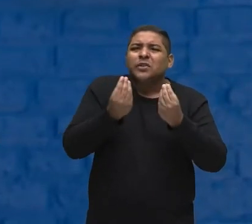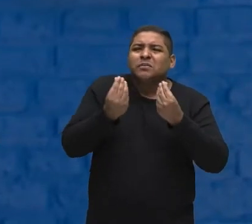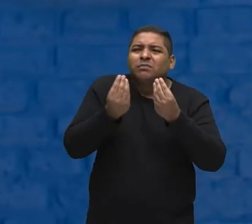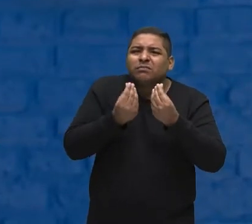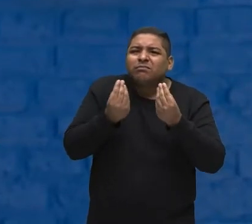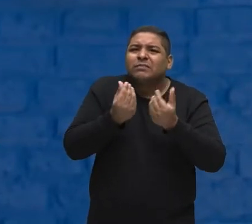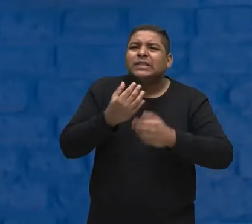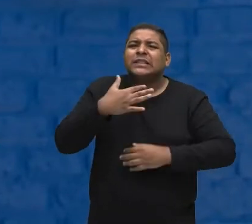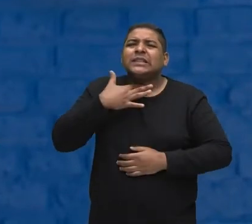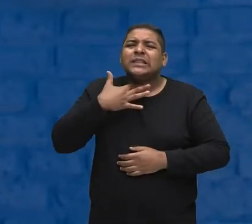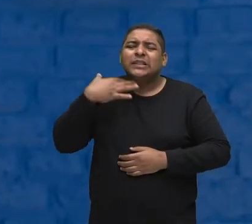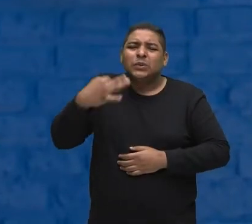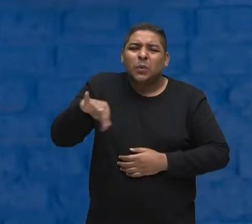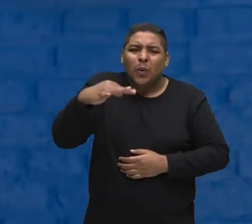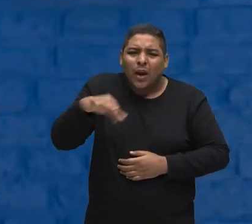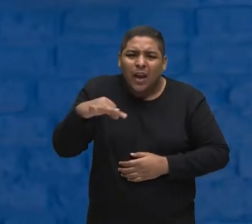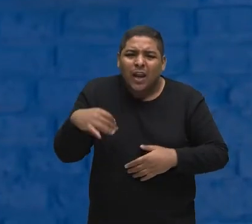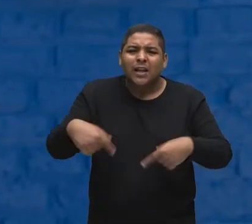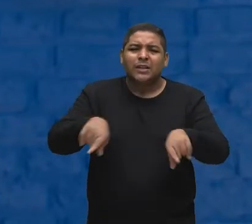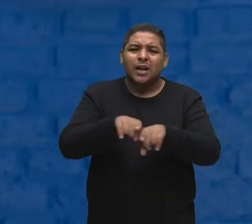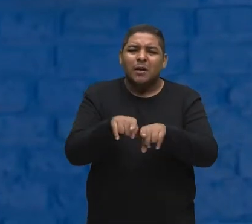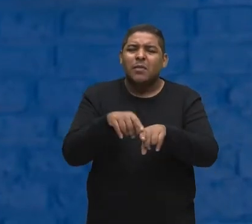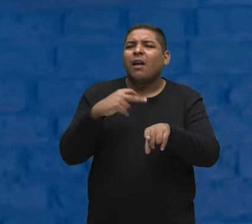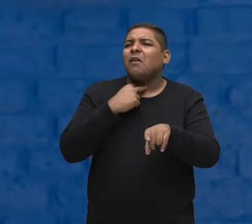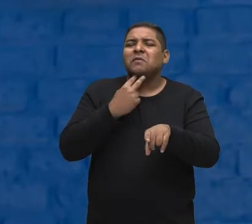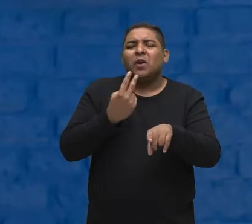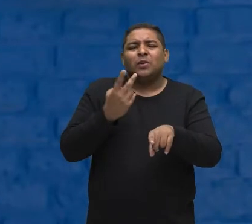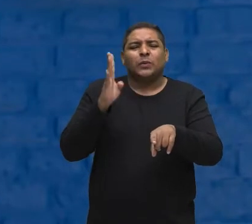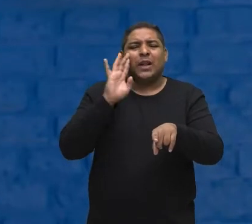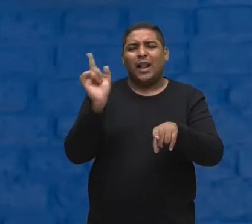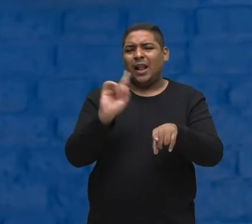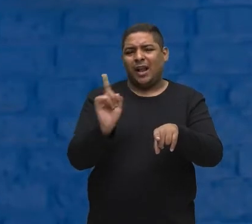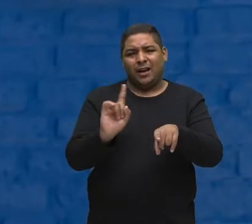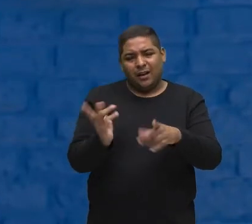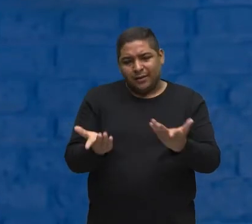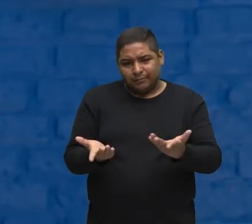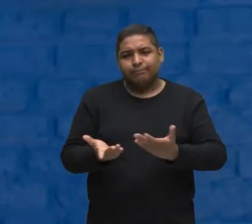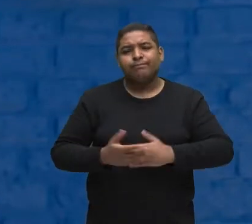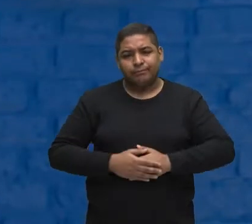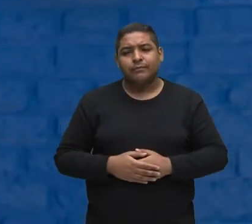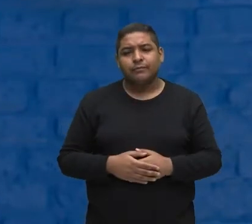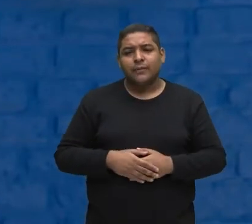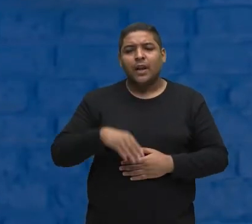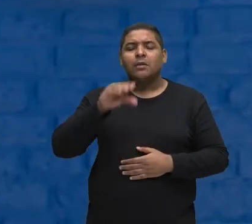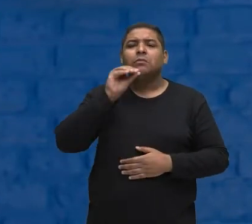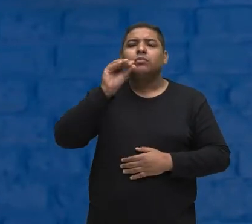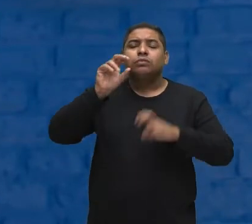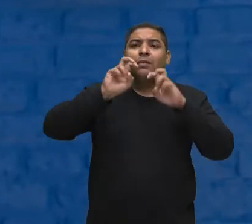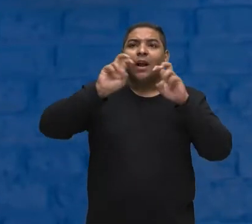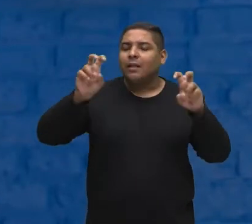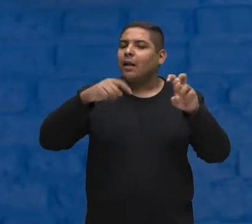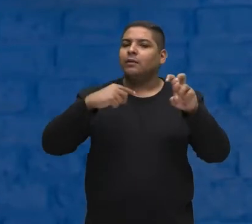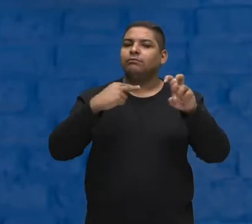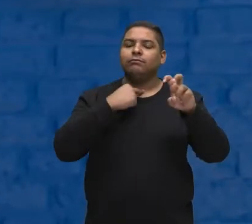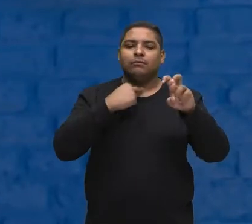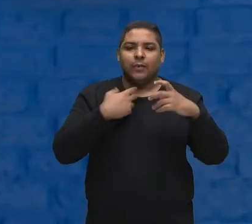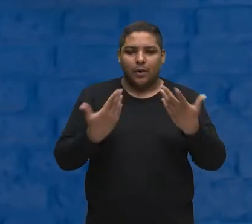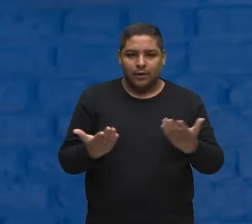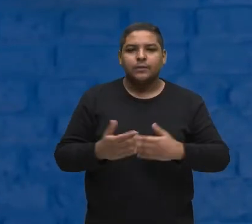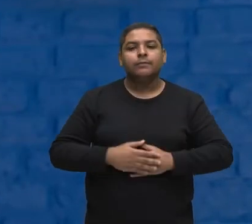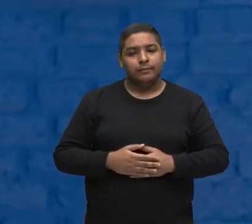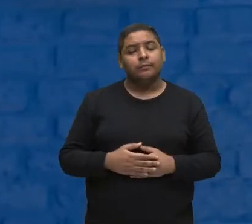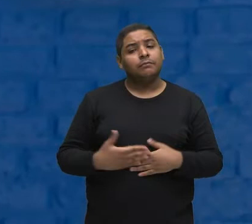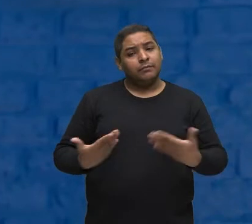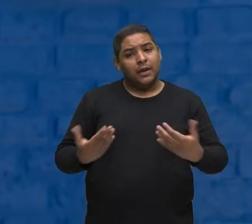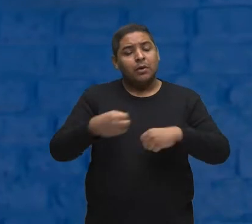com a garganta doendo, a voz não está muito bacana para ele falar muito alto. Então aquele aluno pode fazer